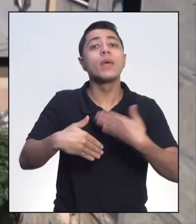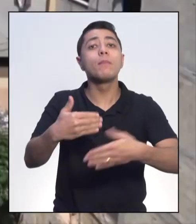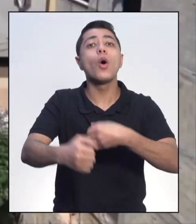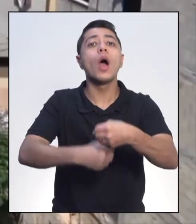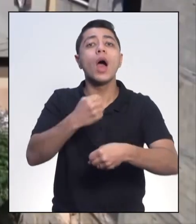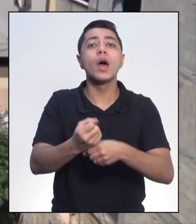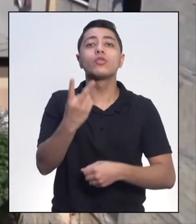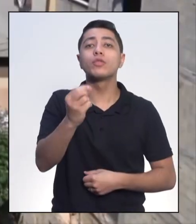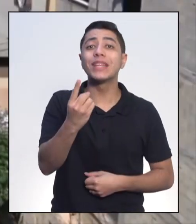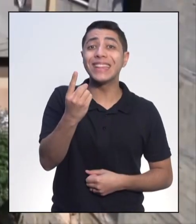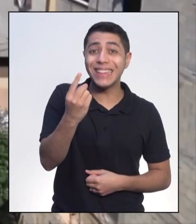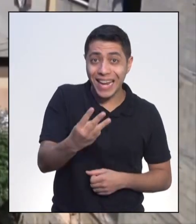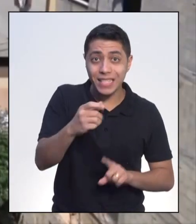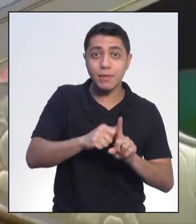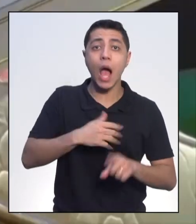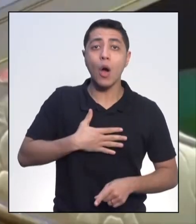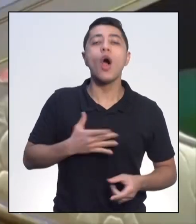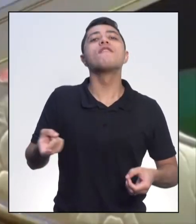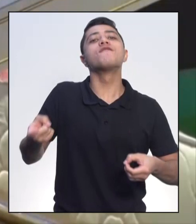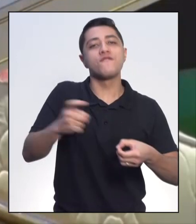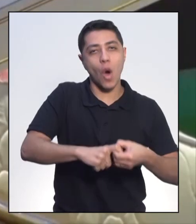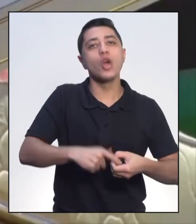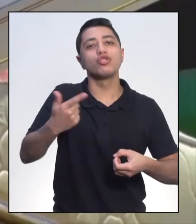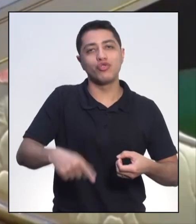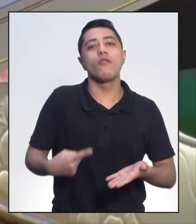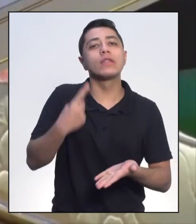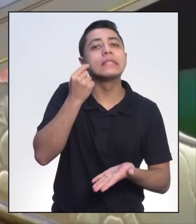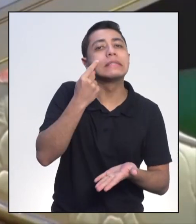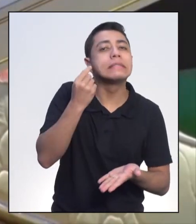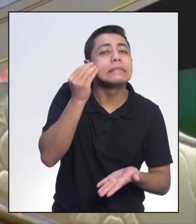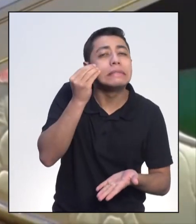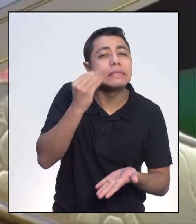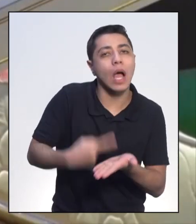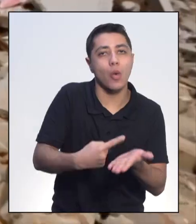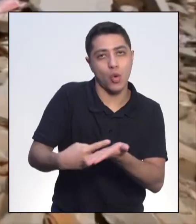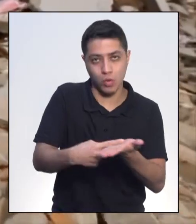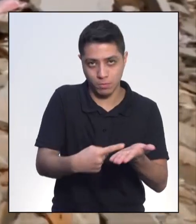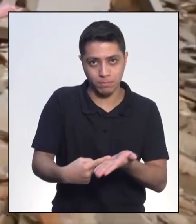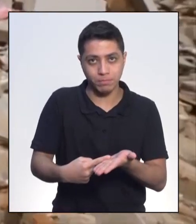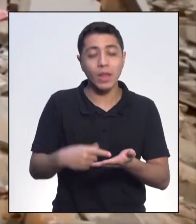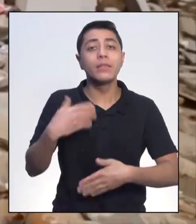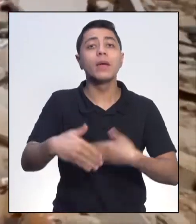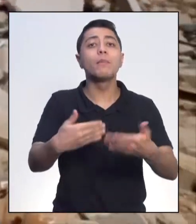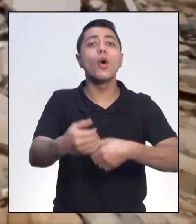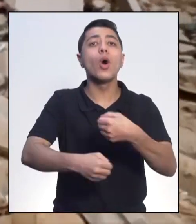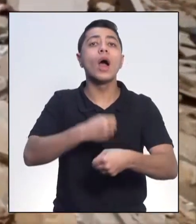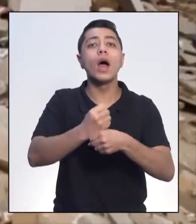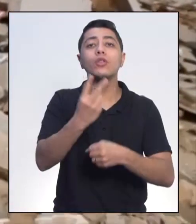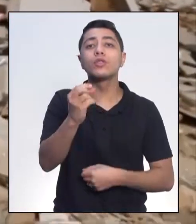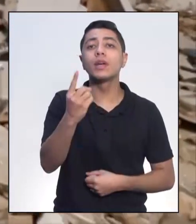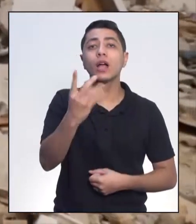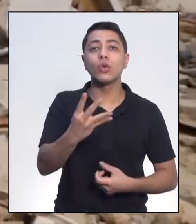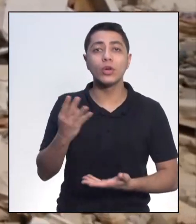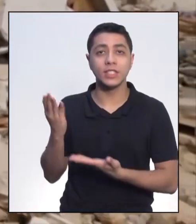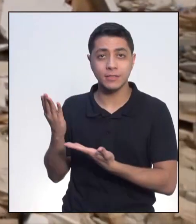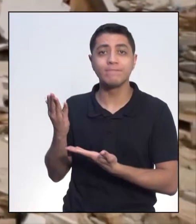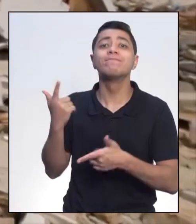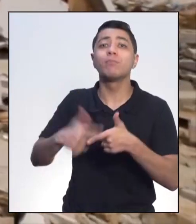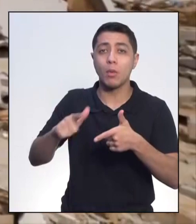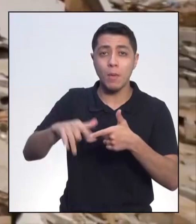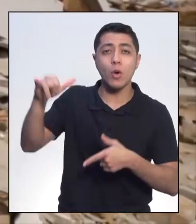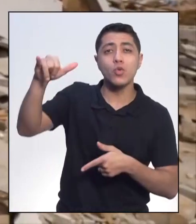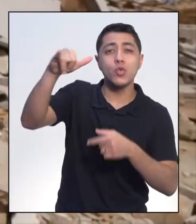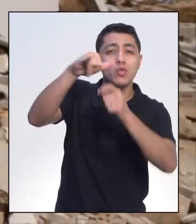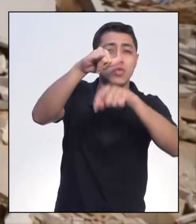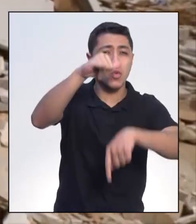julho de 2014, episódios isolados desencadearam um novo surto de violência na região, com bombardeios contra Gaza e o lançamento